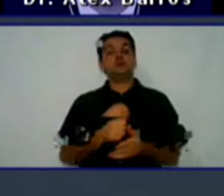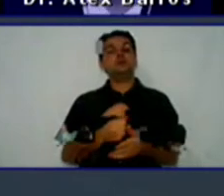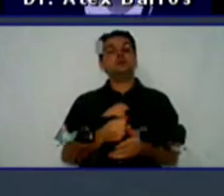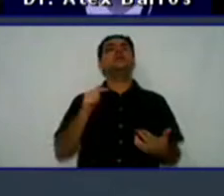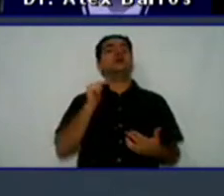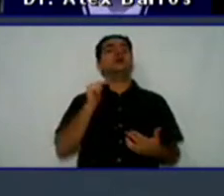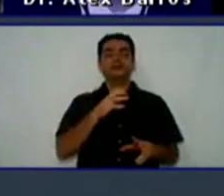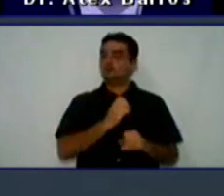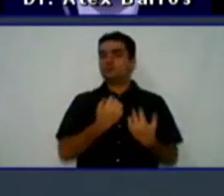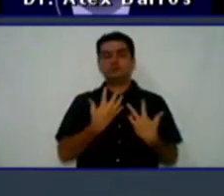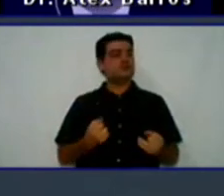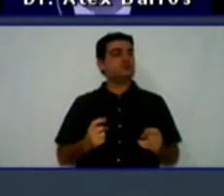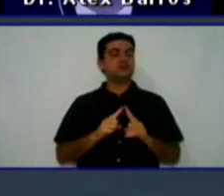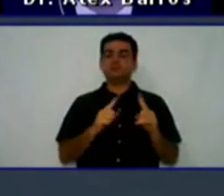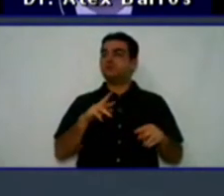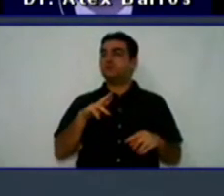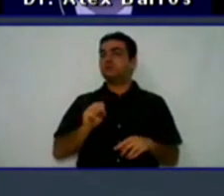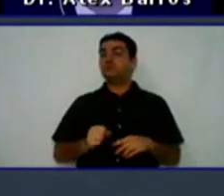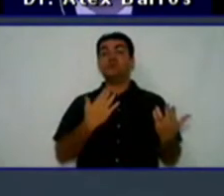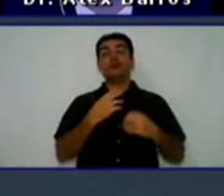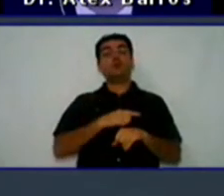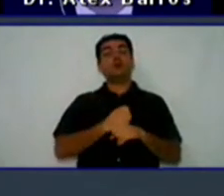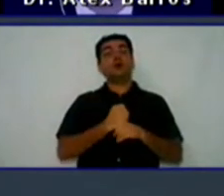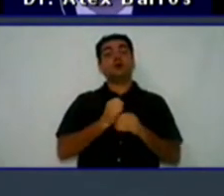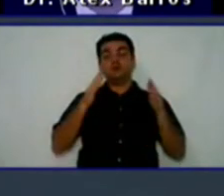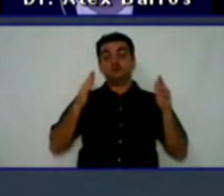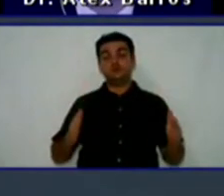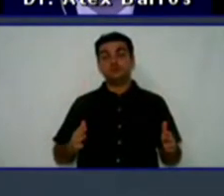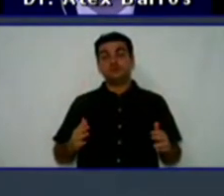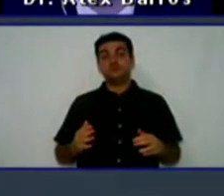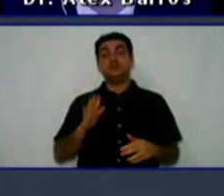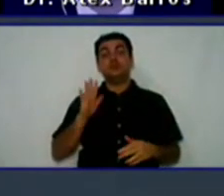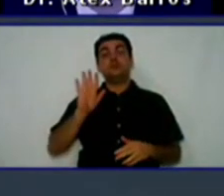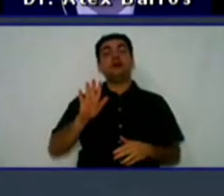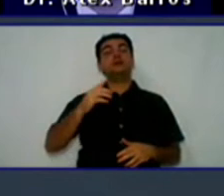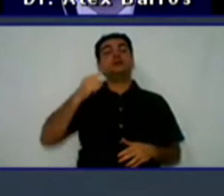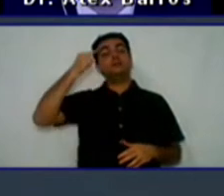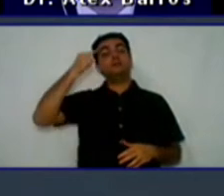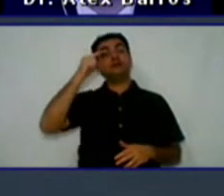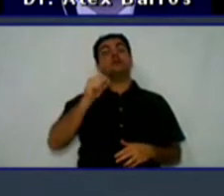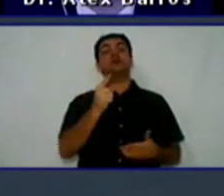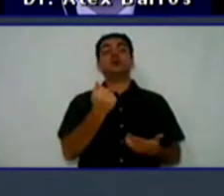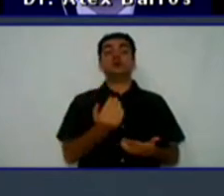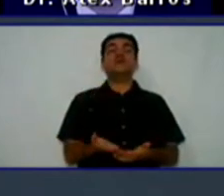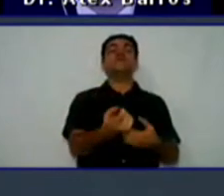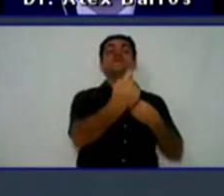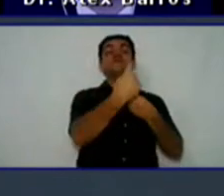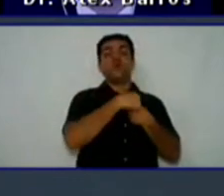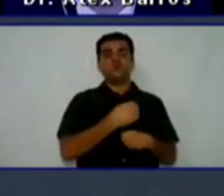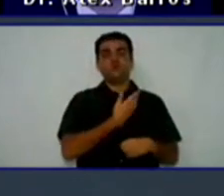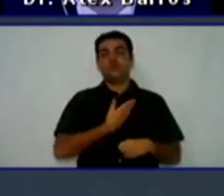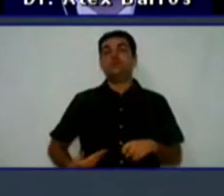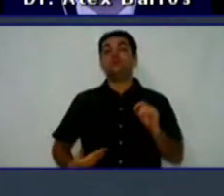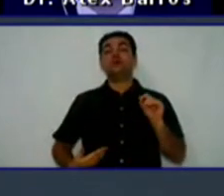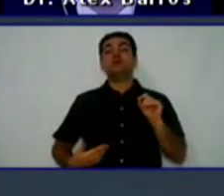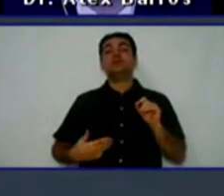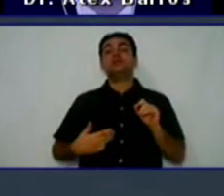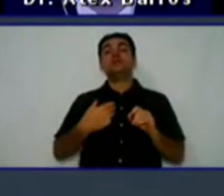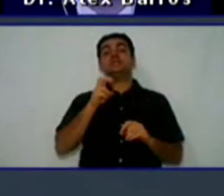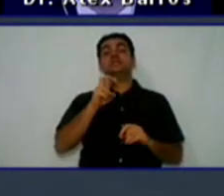contas do PROS referentes ao exercício 2015, com determinação de recolhimento ao erário do montante de